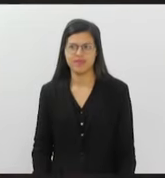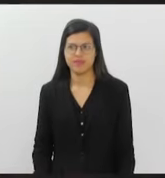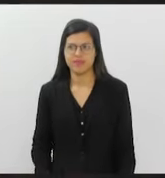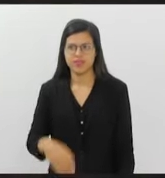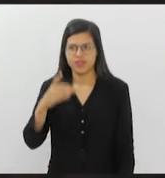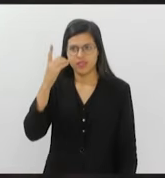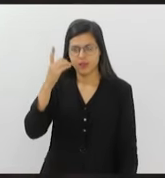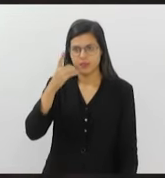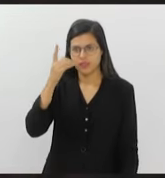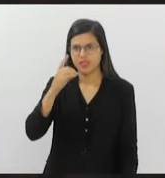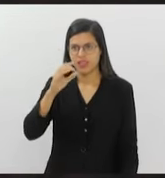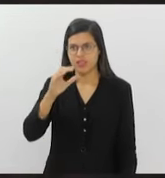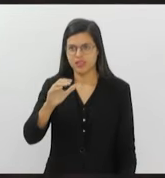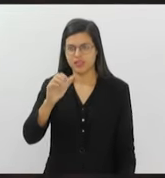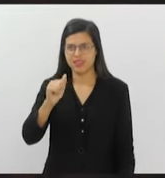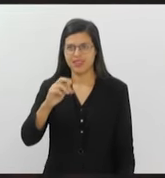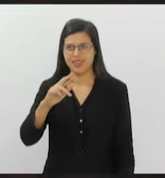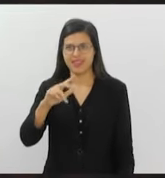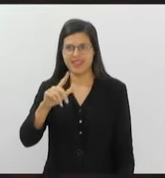Deputada Carla Machado.